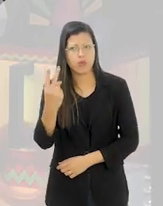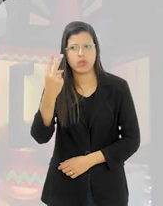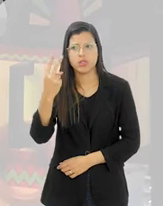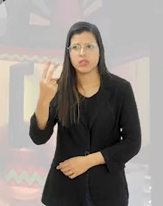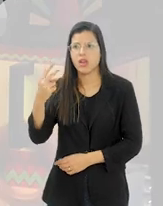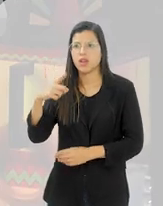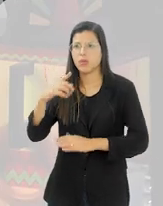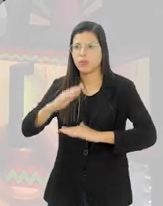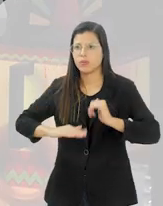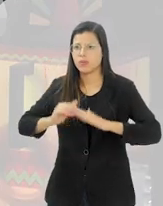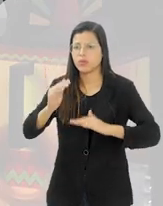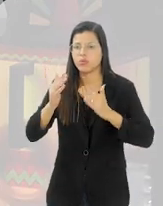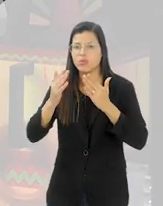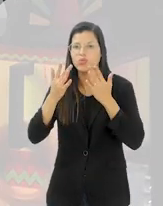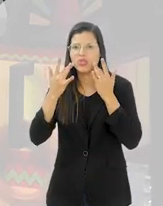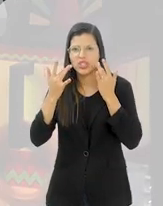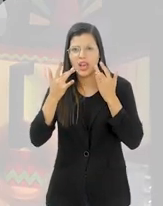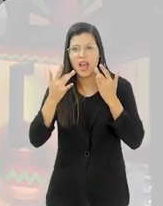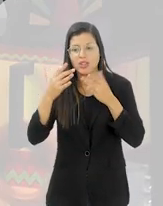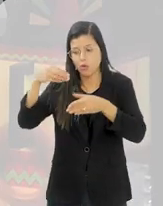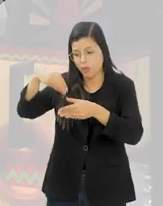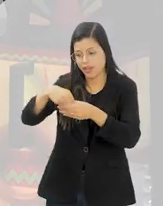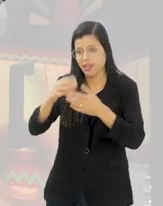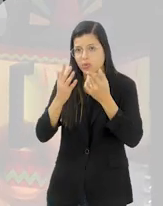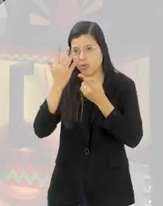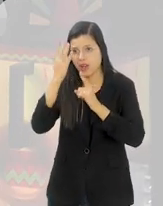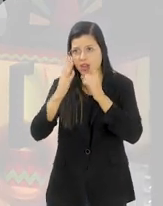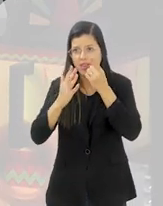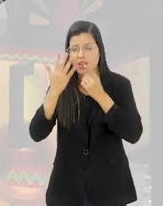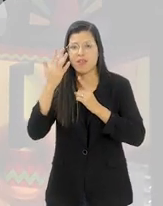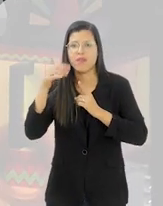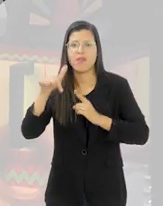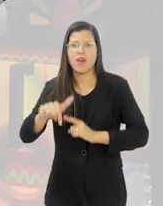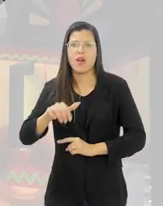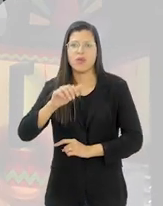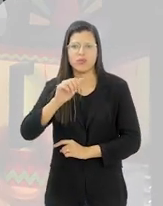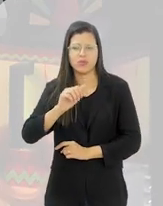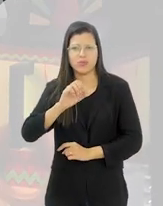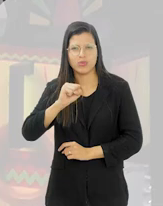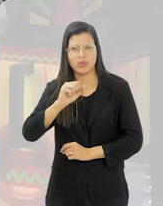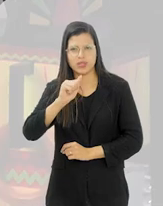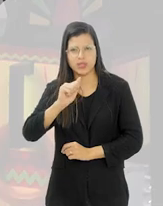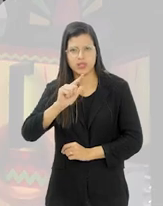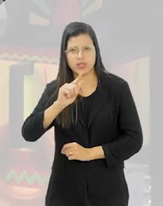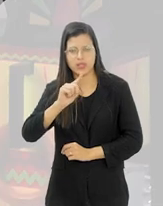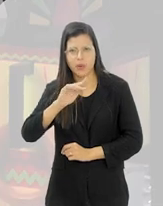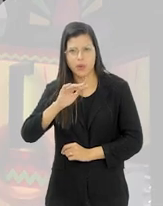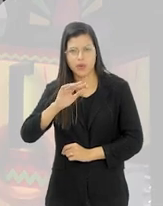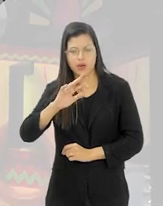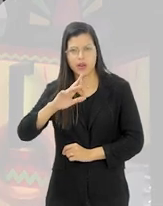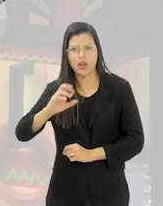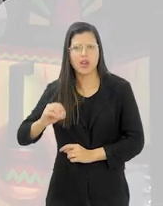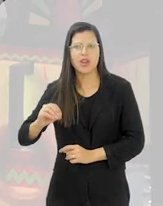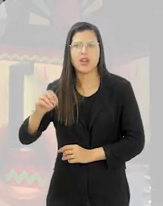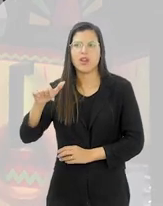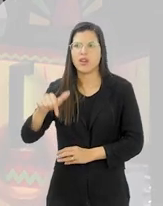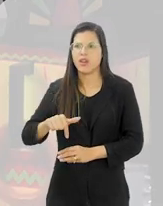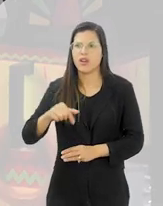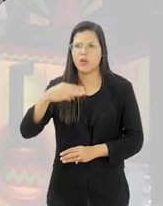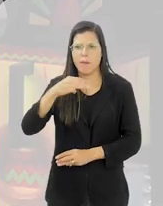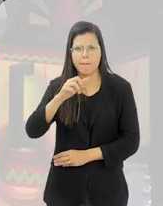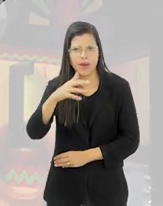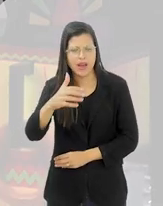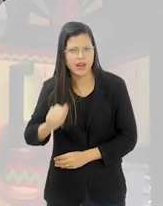trouxe o profissionalismo do teatro municipal para dentro do carnaval. Foi para o Salgueiro, né, pioneiro, aquela coisa toda. Trouxe Rosa, trouxe